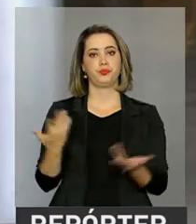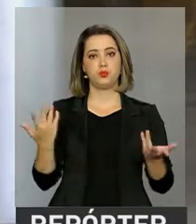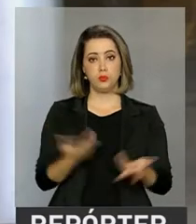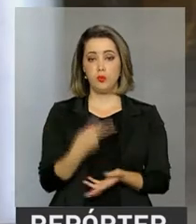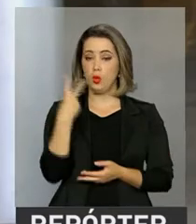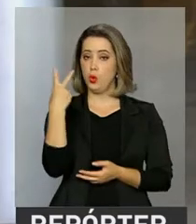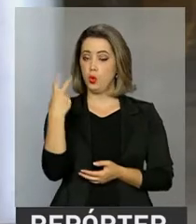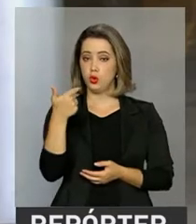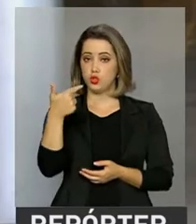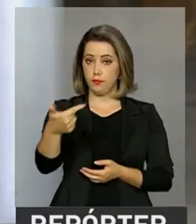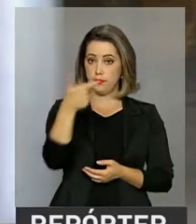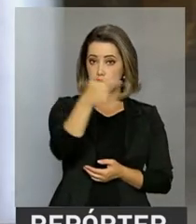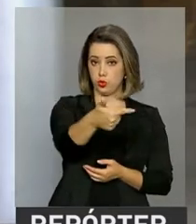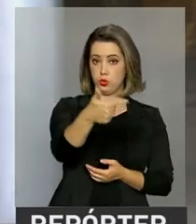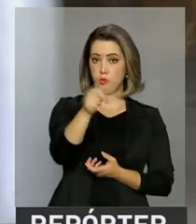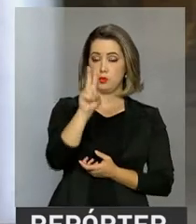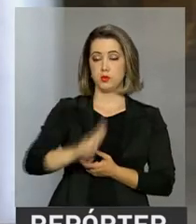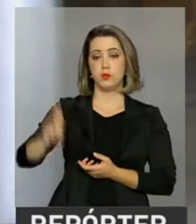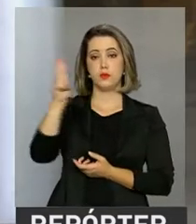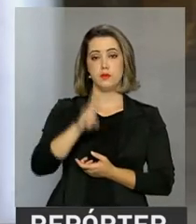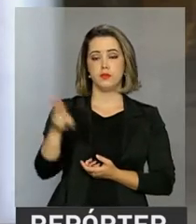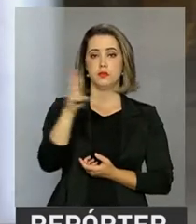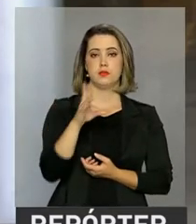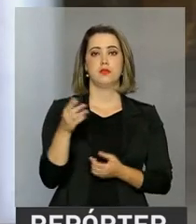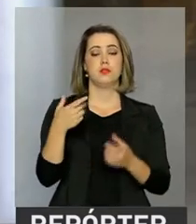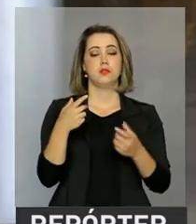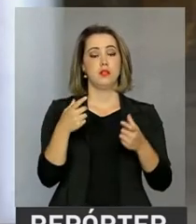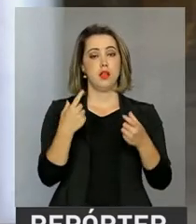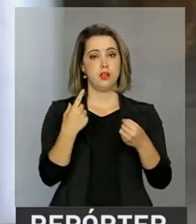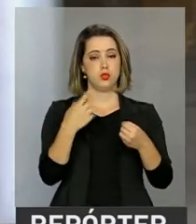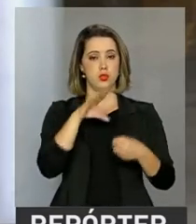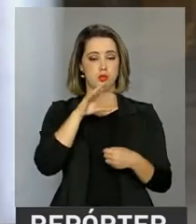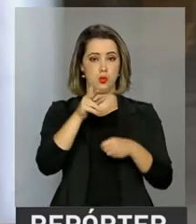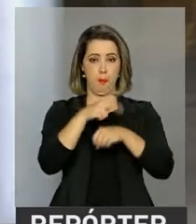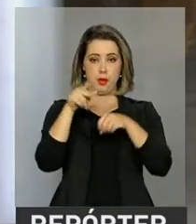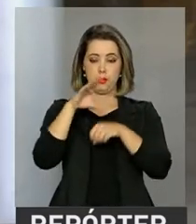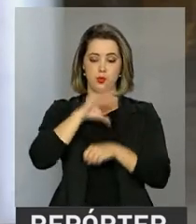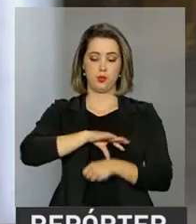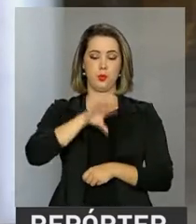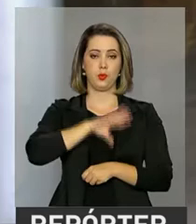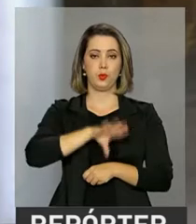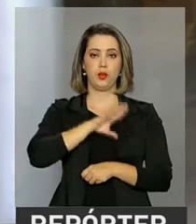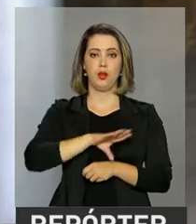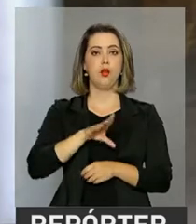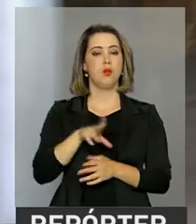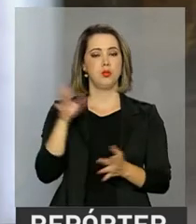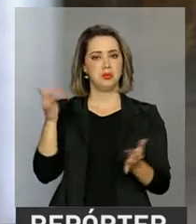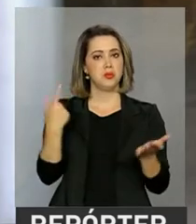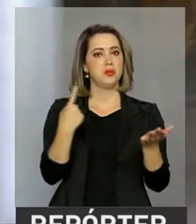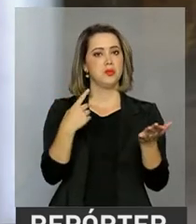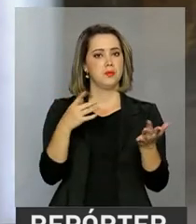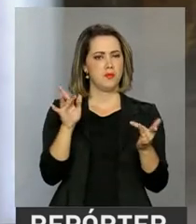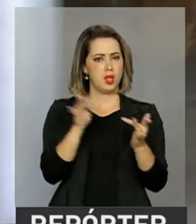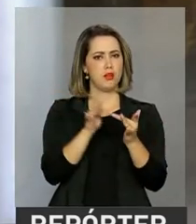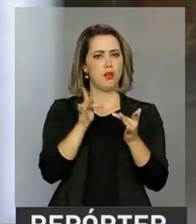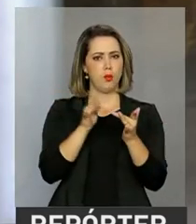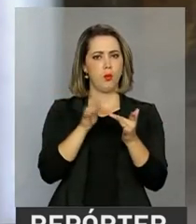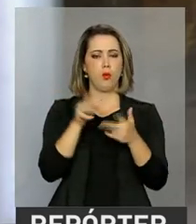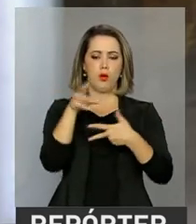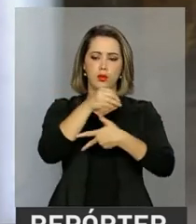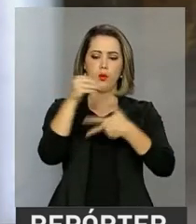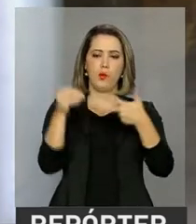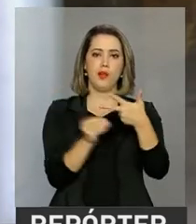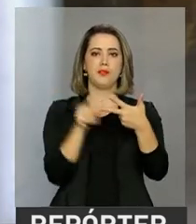utilizam o exame nacional do ensino médio como instrumento para o aluno acessar o ensino superior isso também ocorre